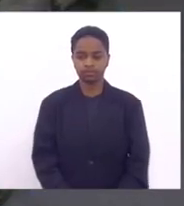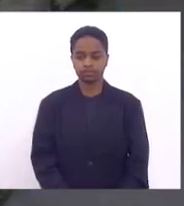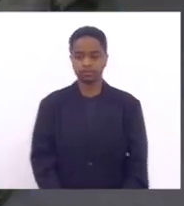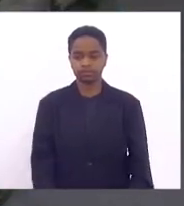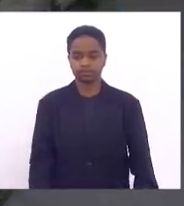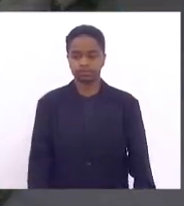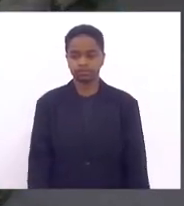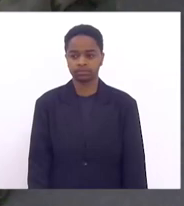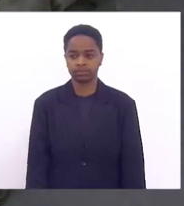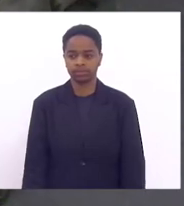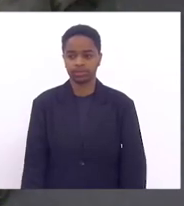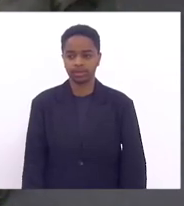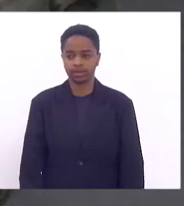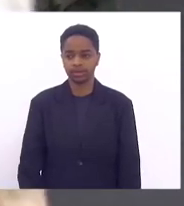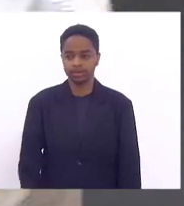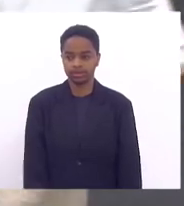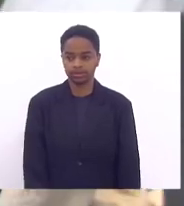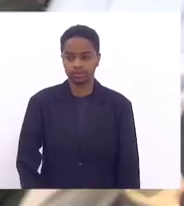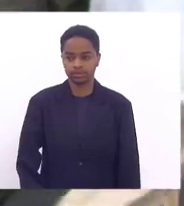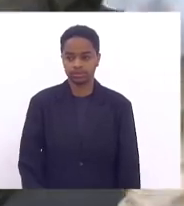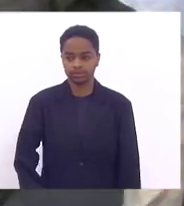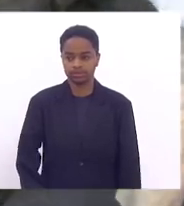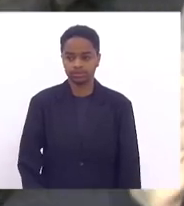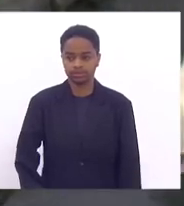obrigada muito obrigado